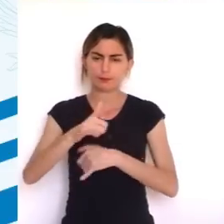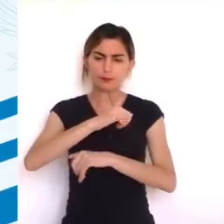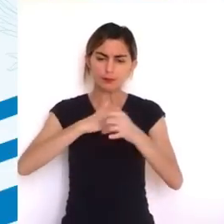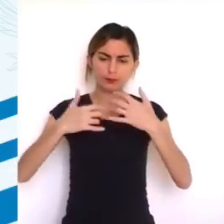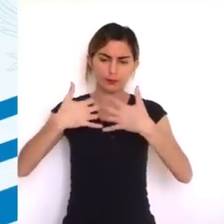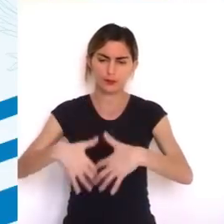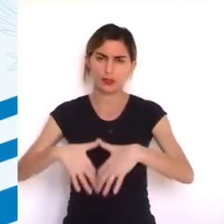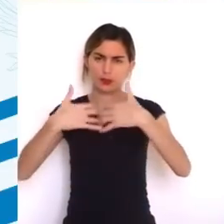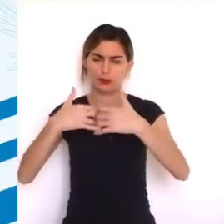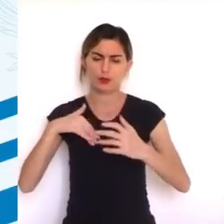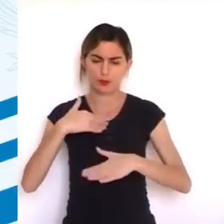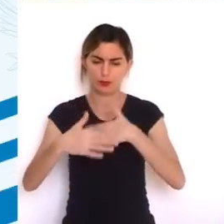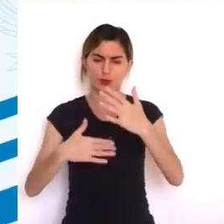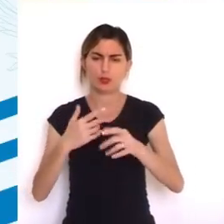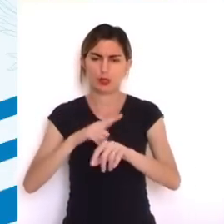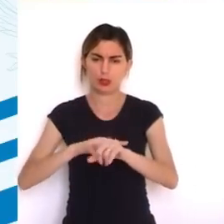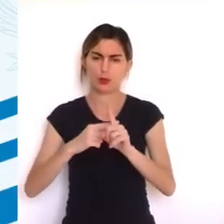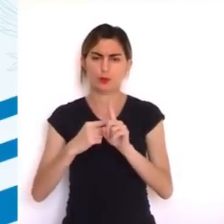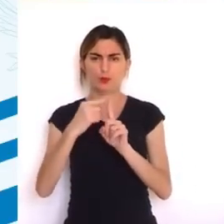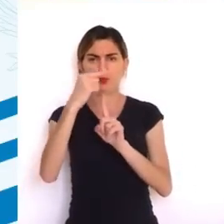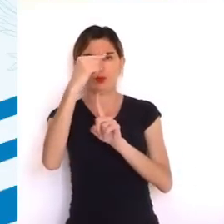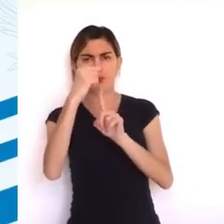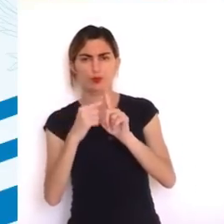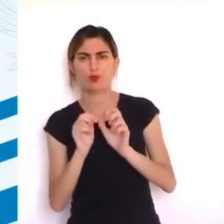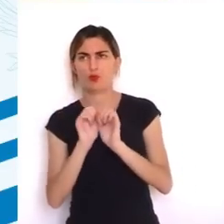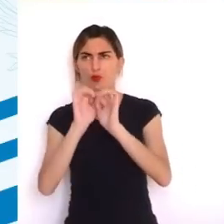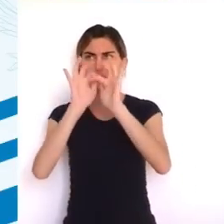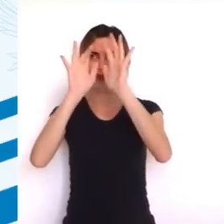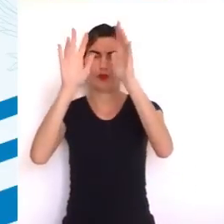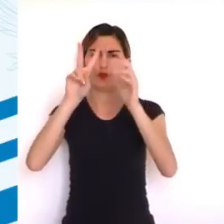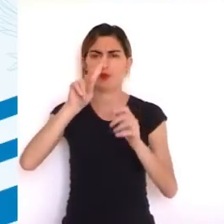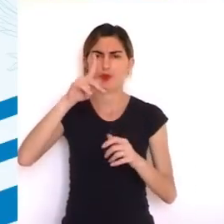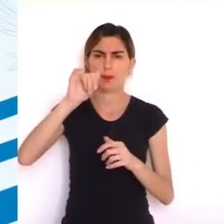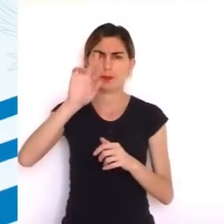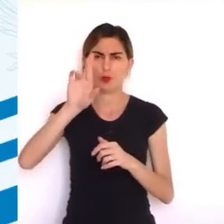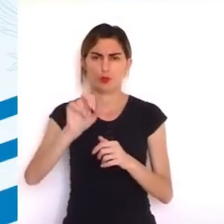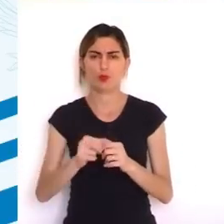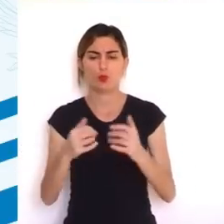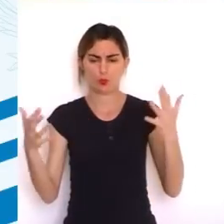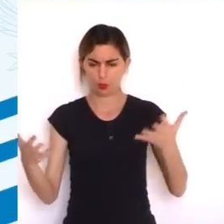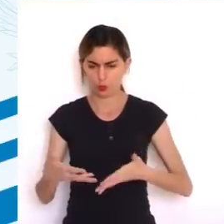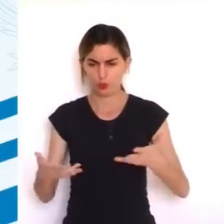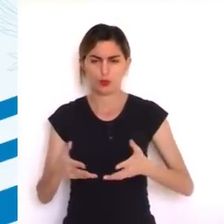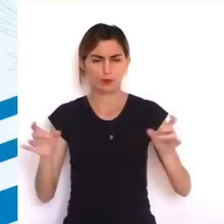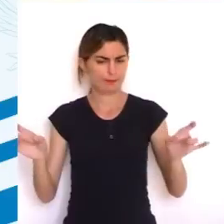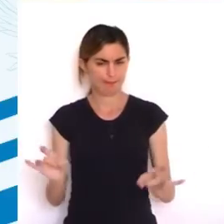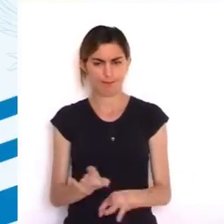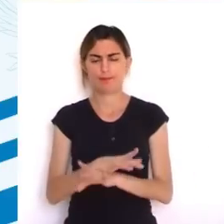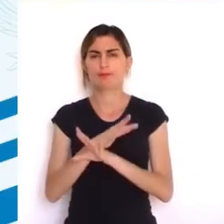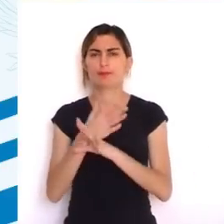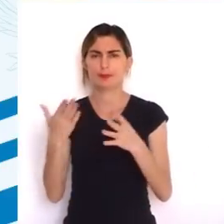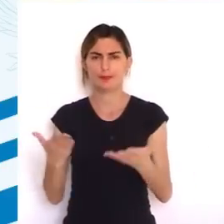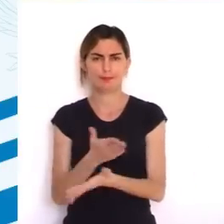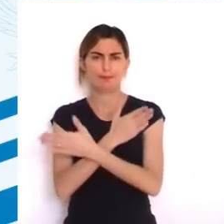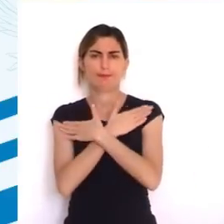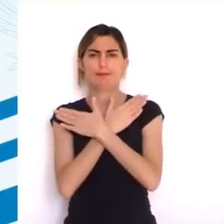para produzir energia mecânica através da temperatura e do vapor. Então, por hoje eu